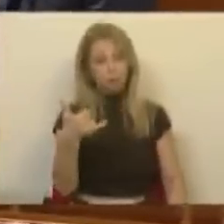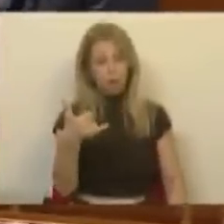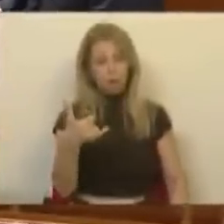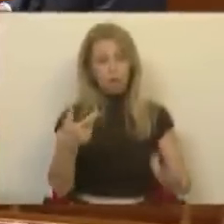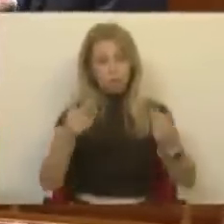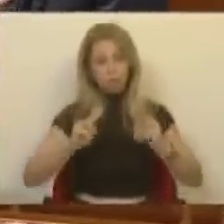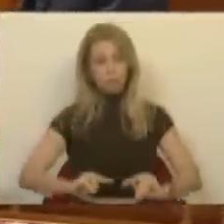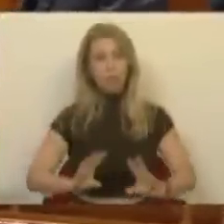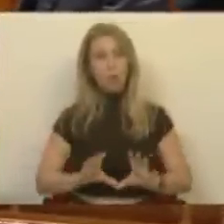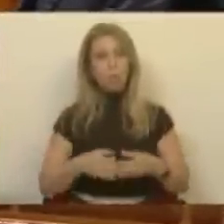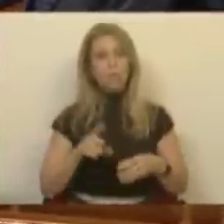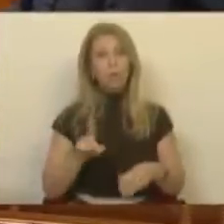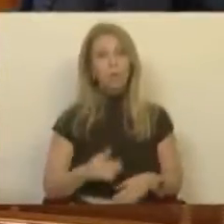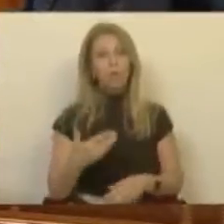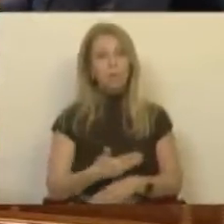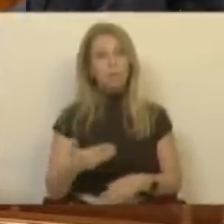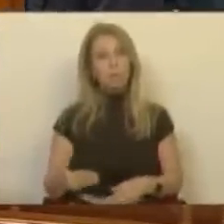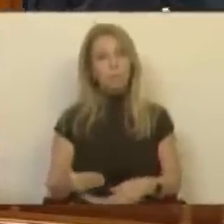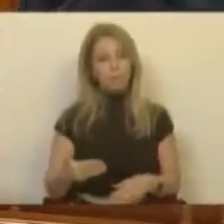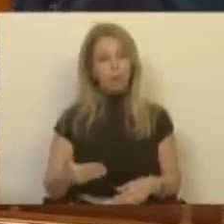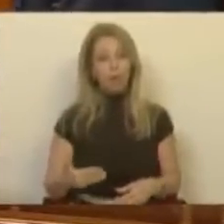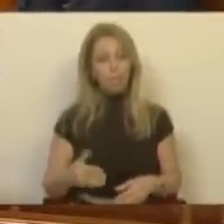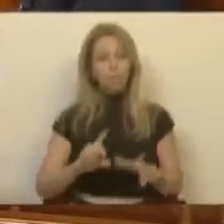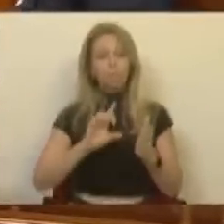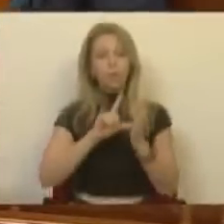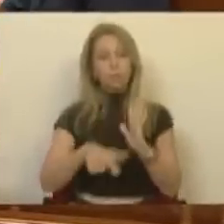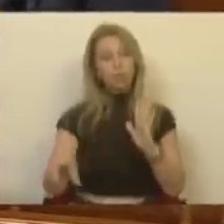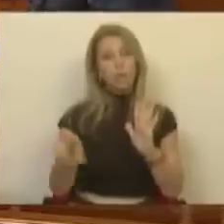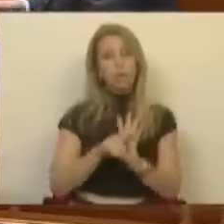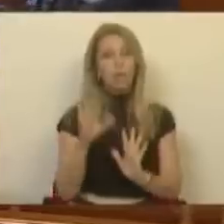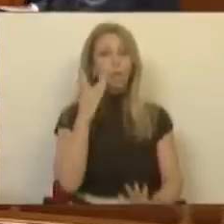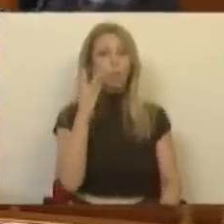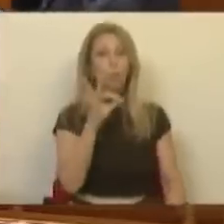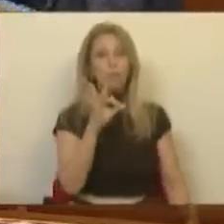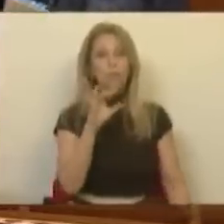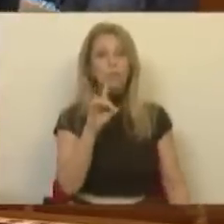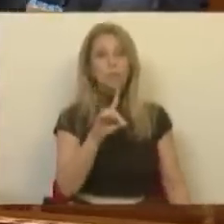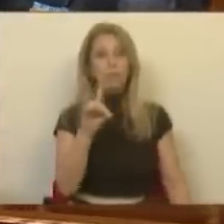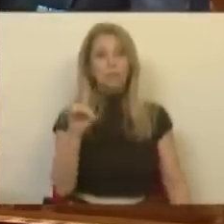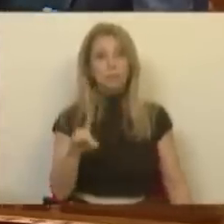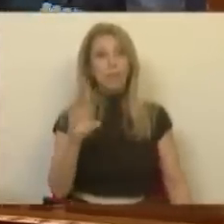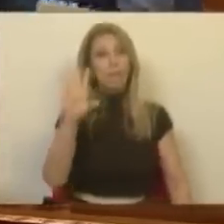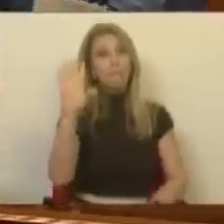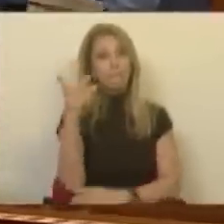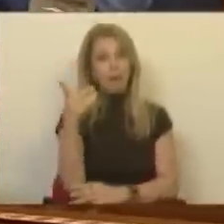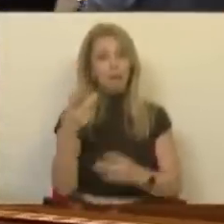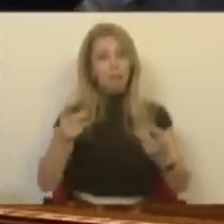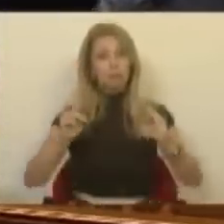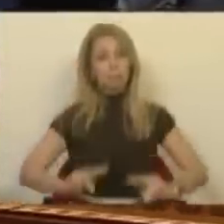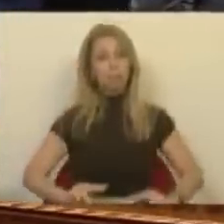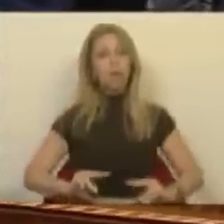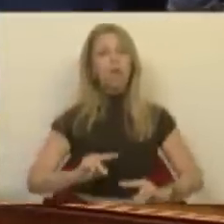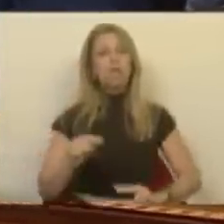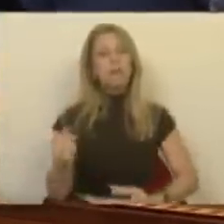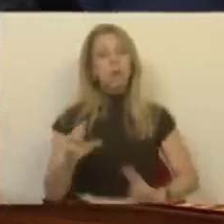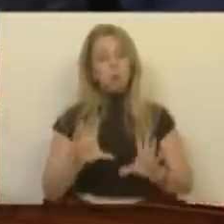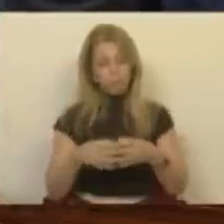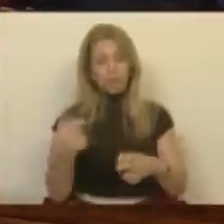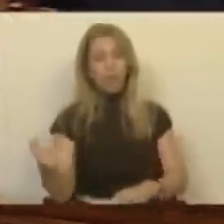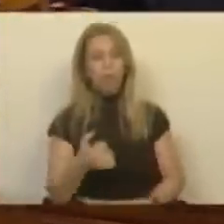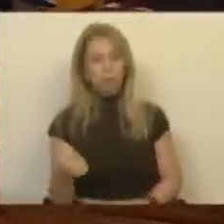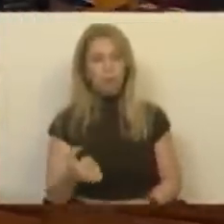desta a décima primeira comissão o projeto Lei número 466 do pano que desta a quinta comissão